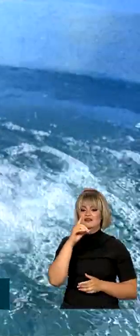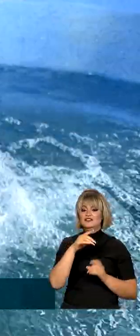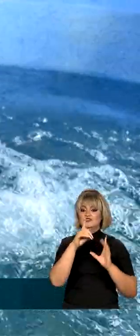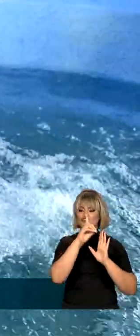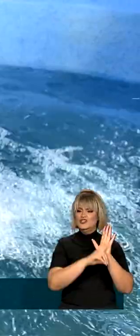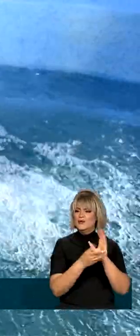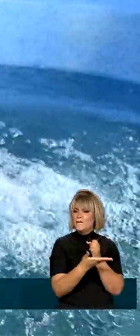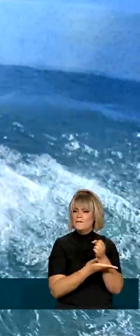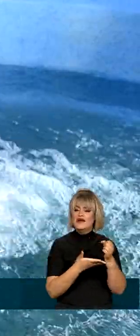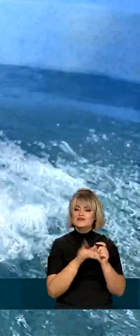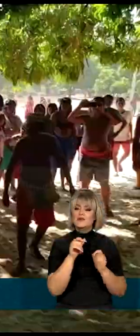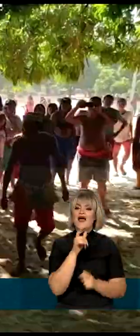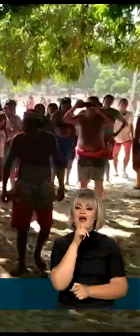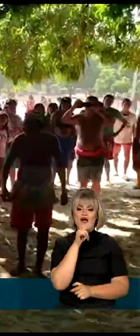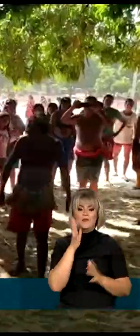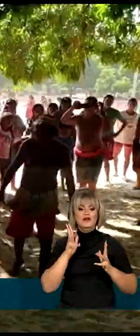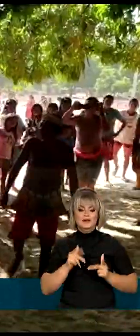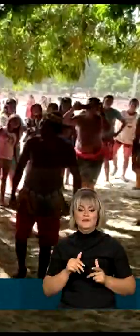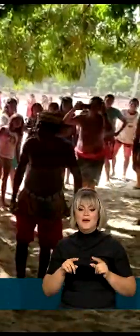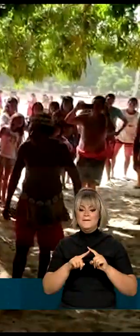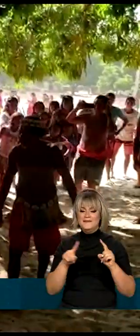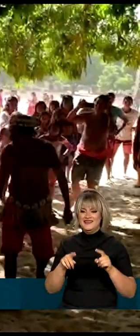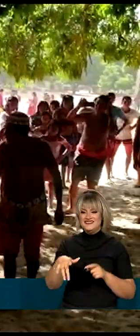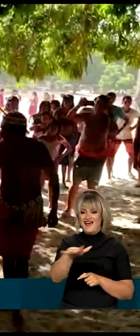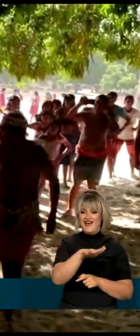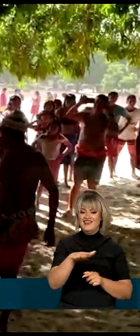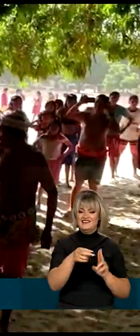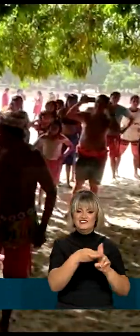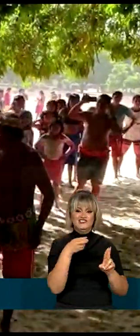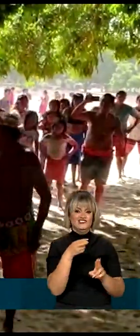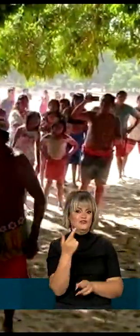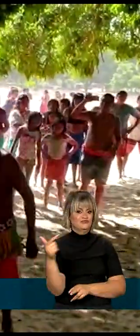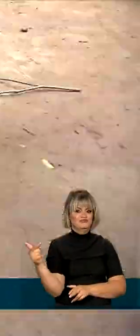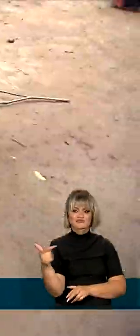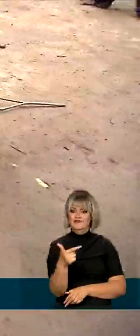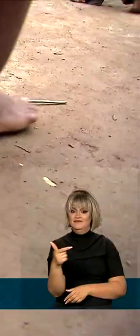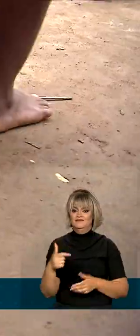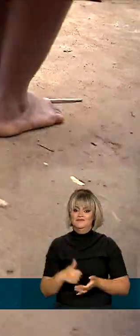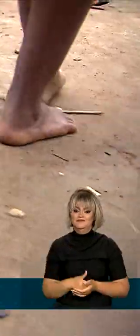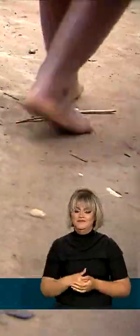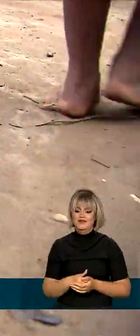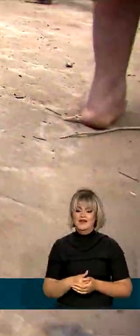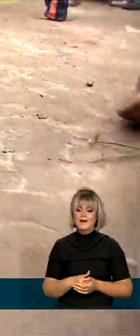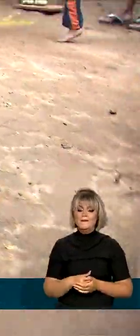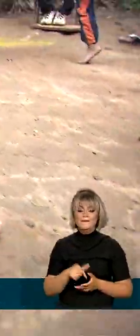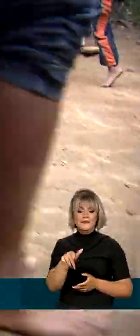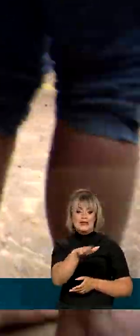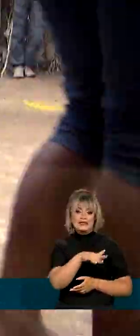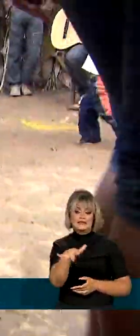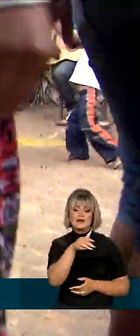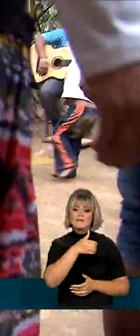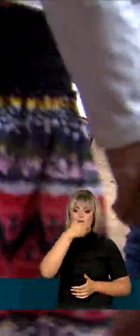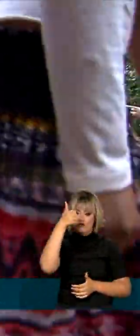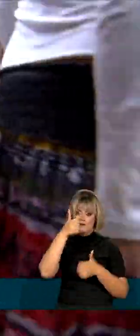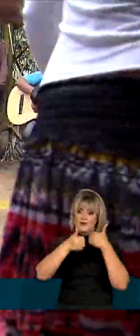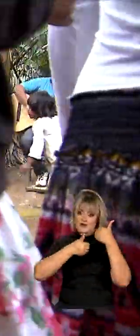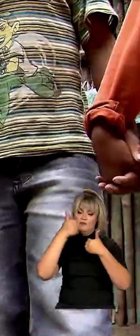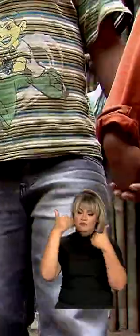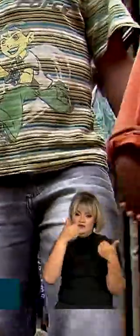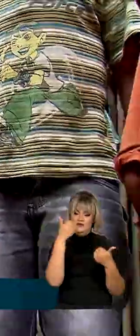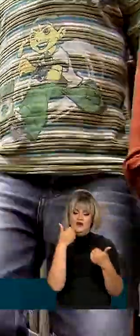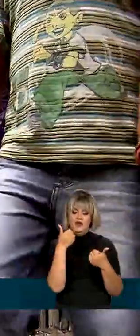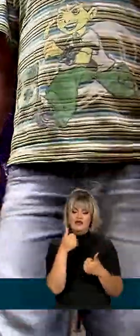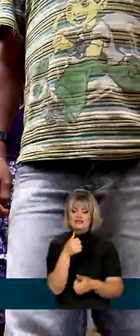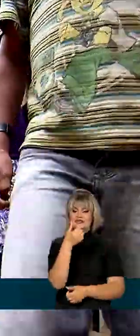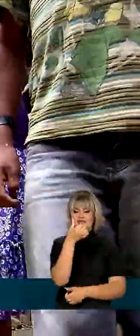acesso à água potável é realidade em menos da metade das aldeias indígenas do Brasil para ampliar a rede sanitária e melhorar as condições de